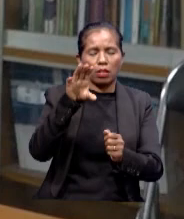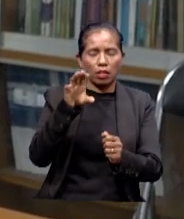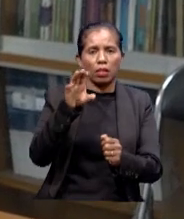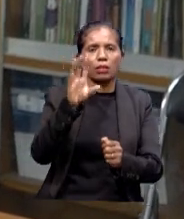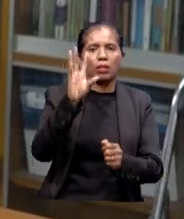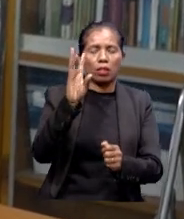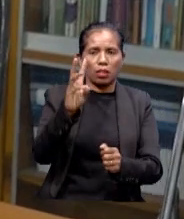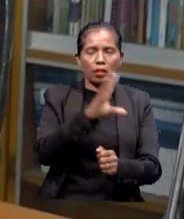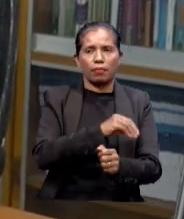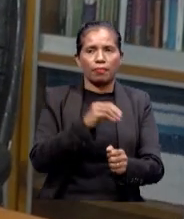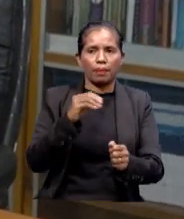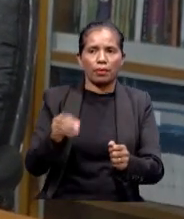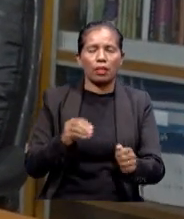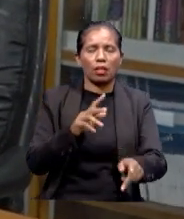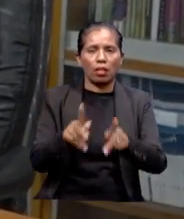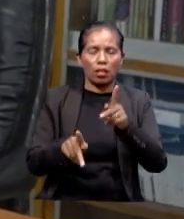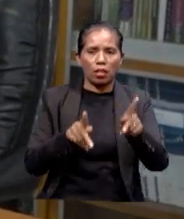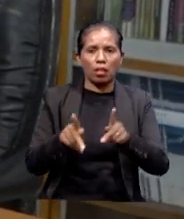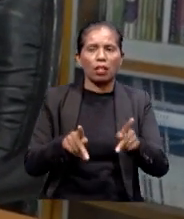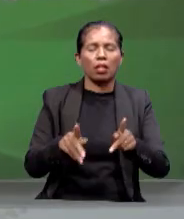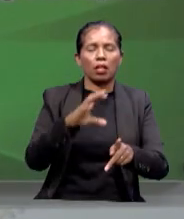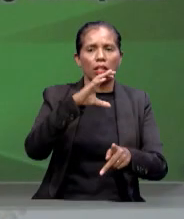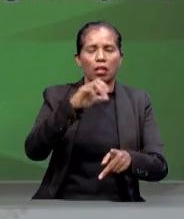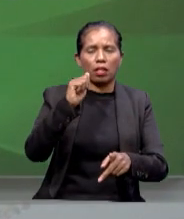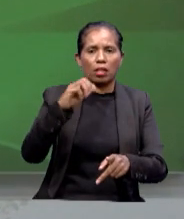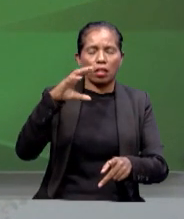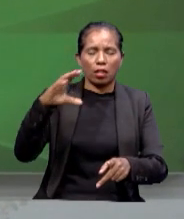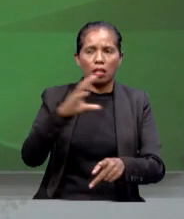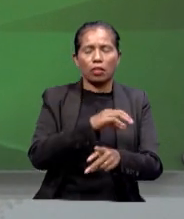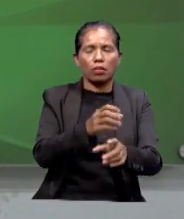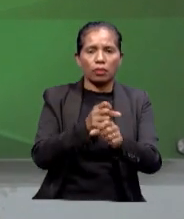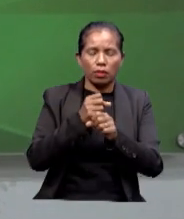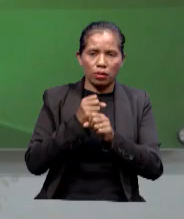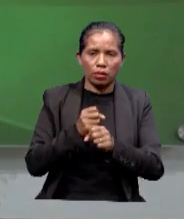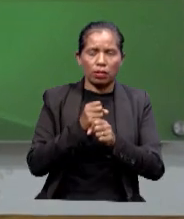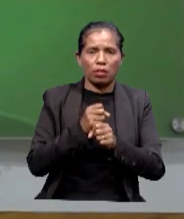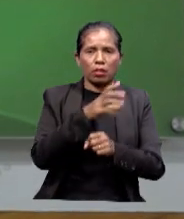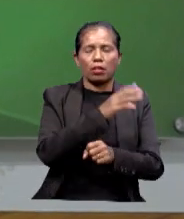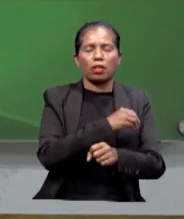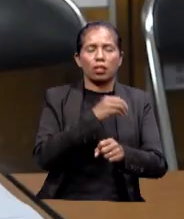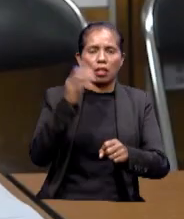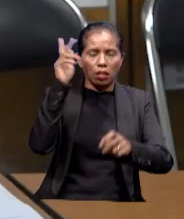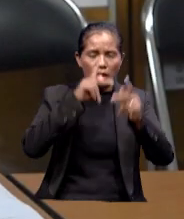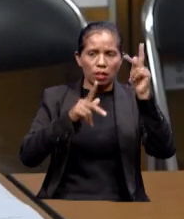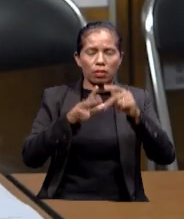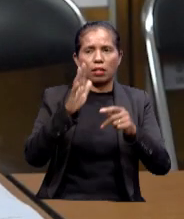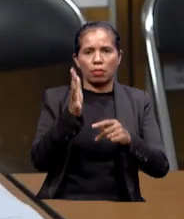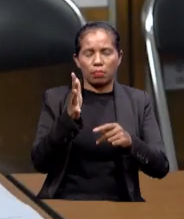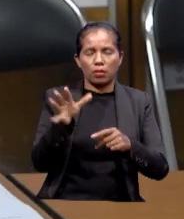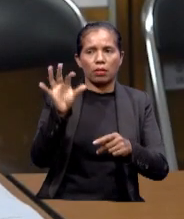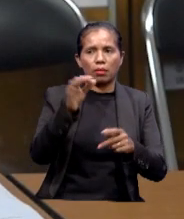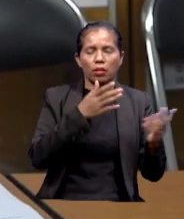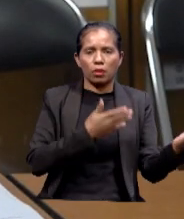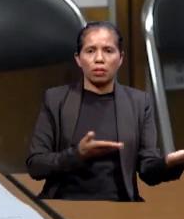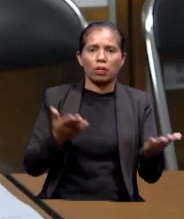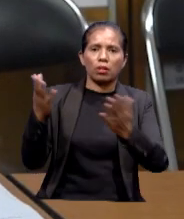atus idanen ne, Comissão Anticorrupção conclui ona investigação ba caso lima nulo resencia, no submete ona